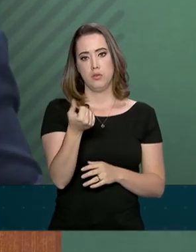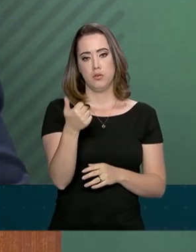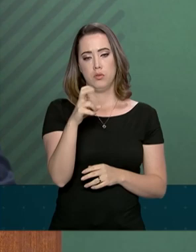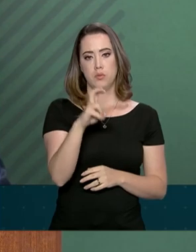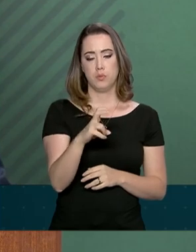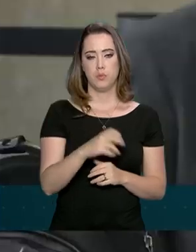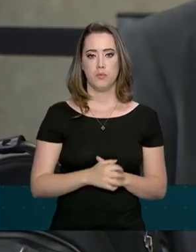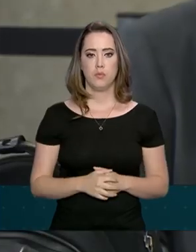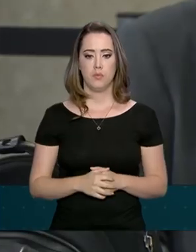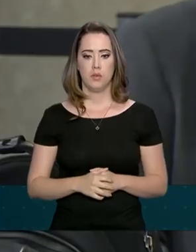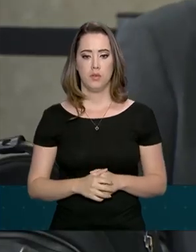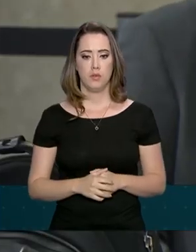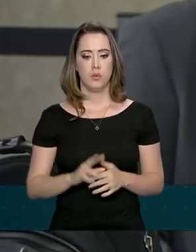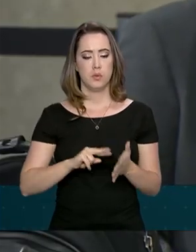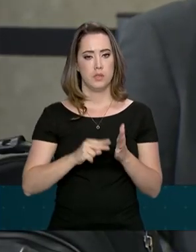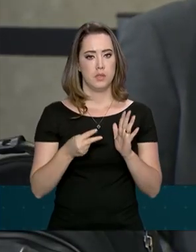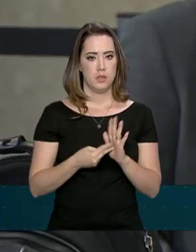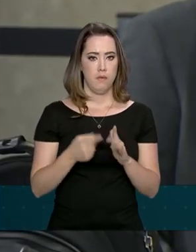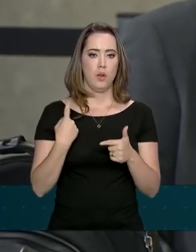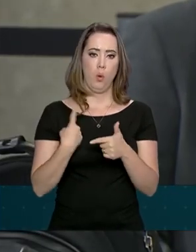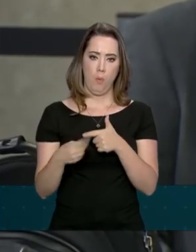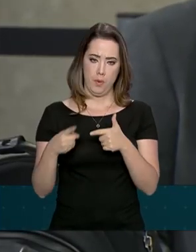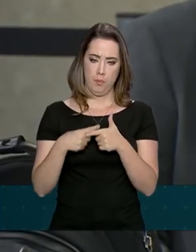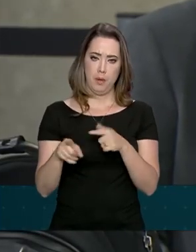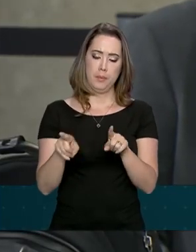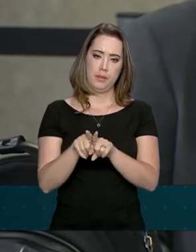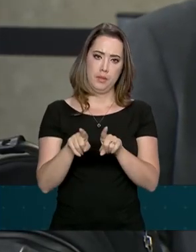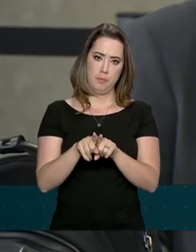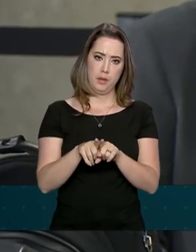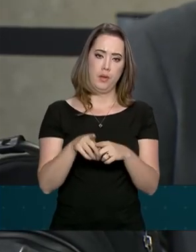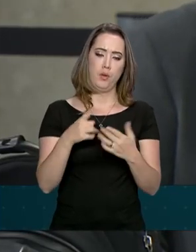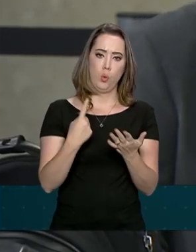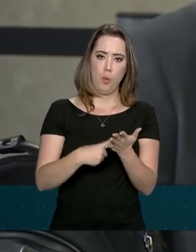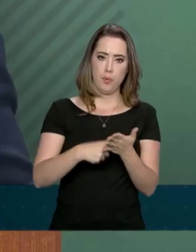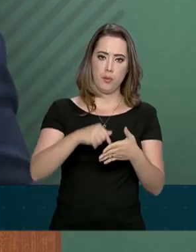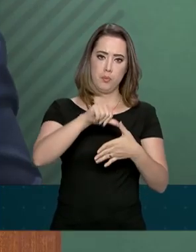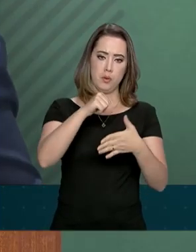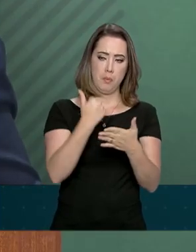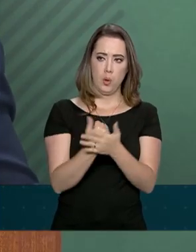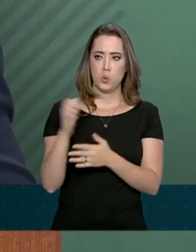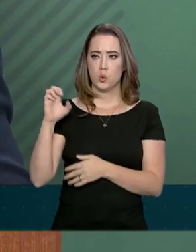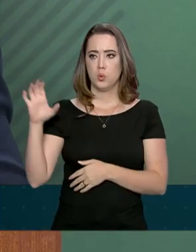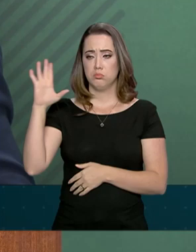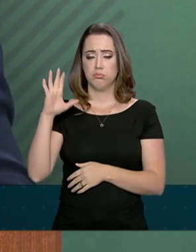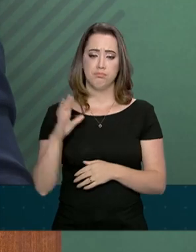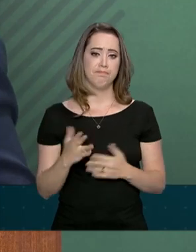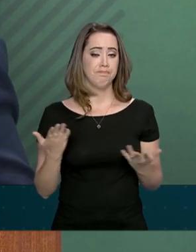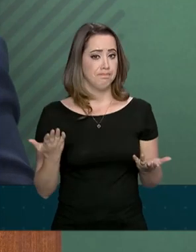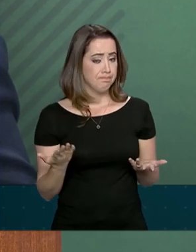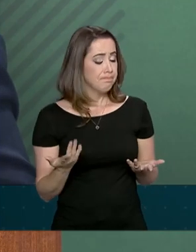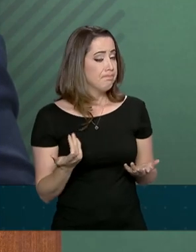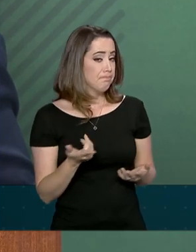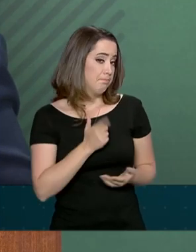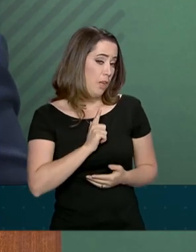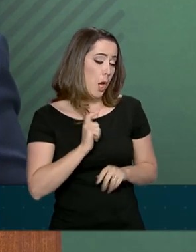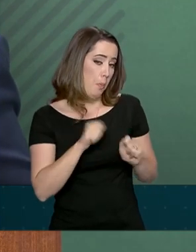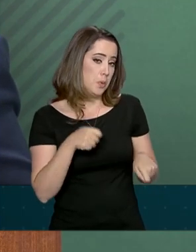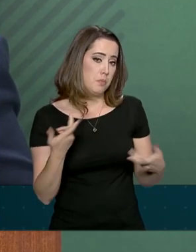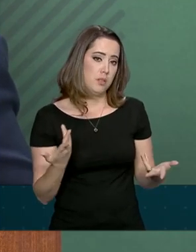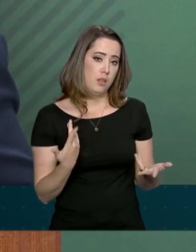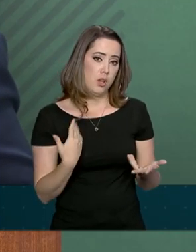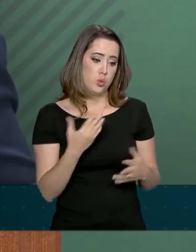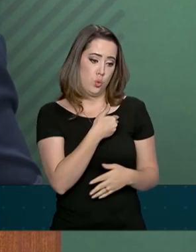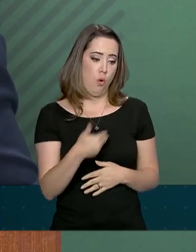seja ameaçando inclusive o acordo mercosul-união europeia há sempre uma possibilidade de que governos que não estejam